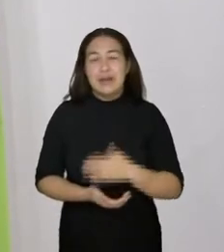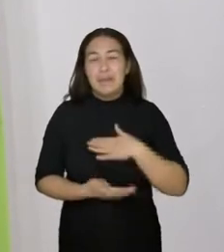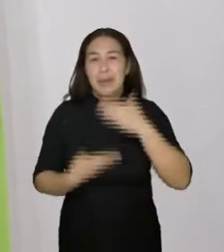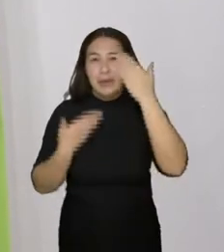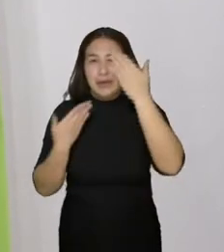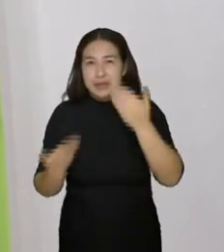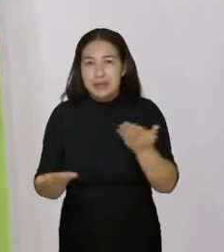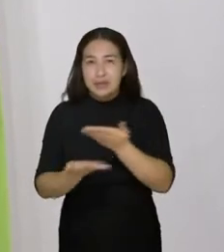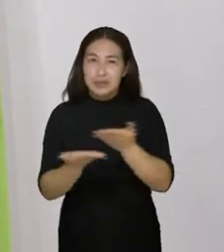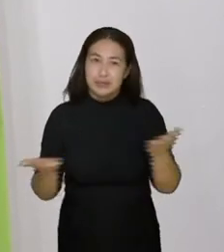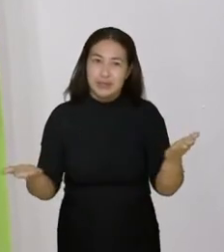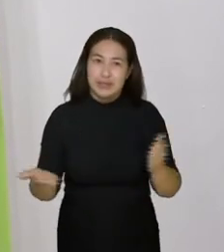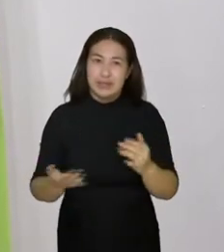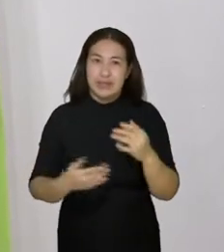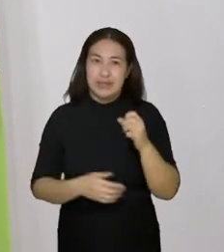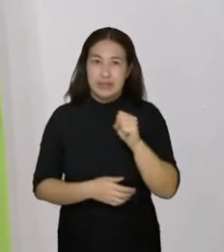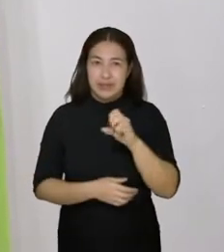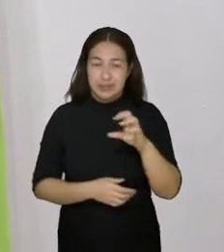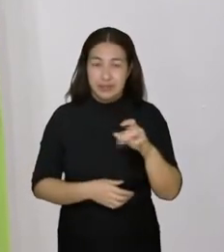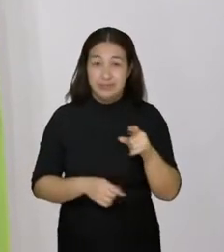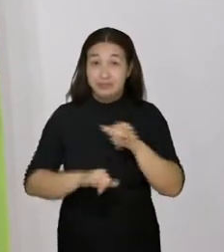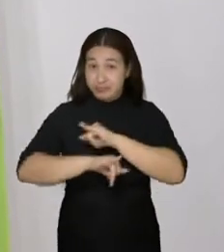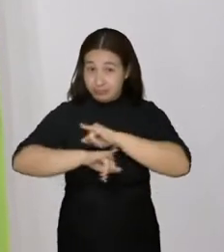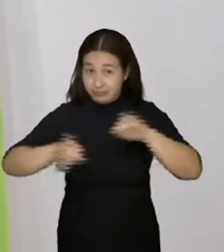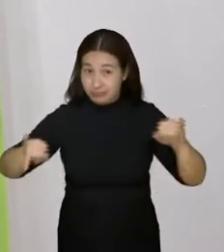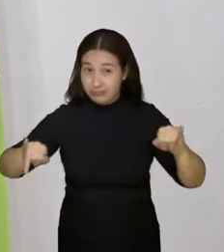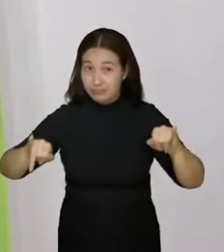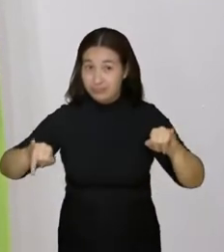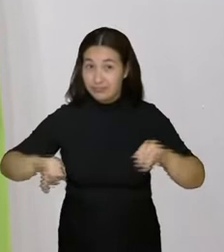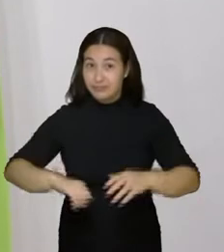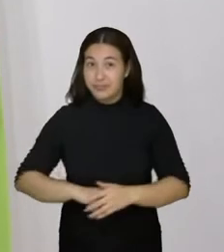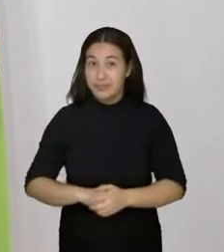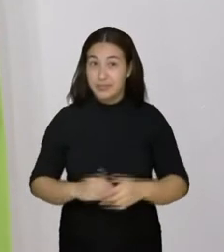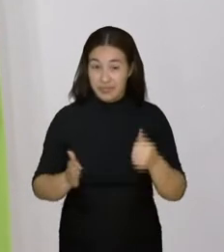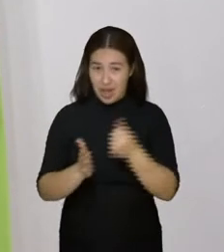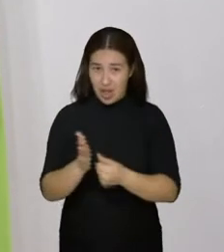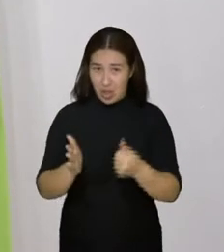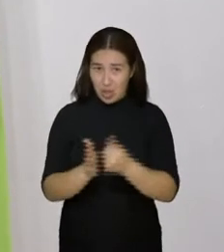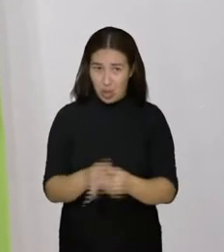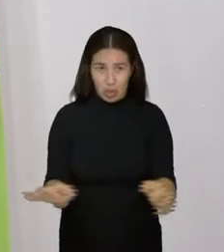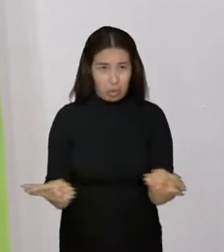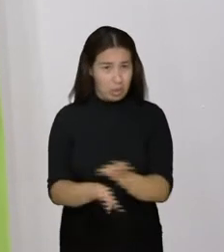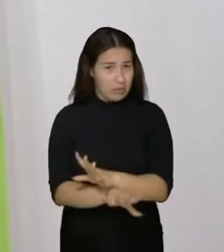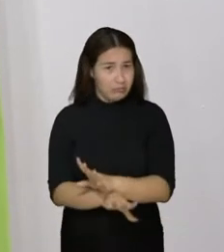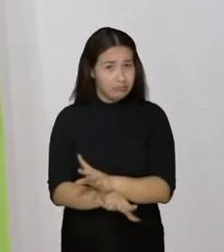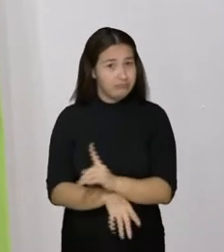aos catarinenses e o aviso a luta não terminou